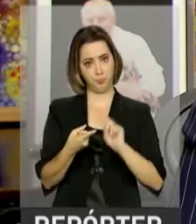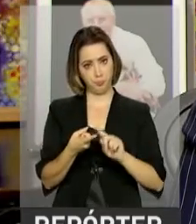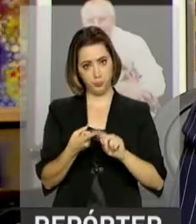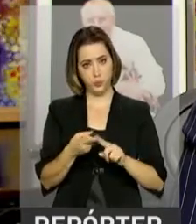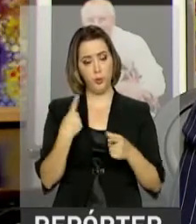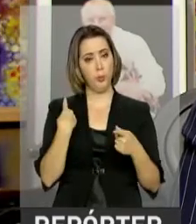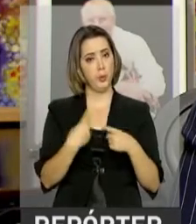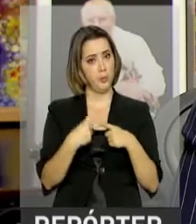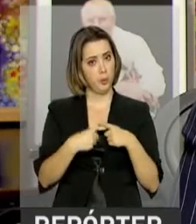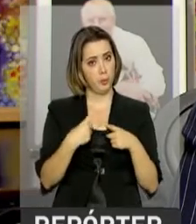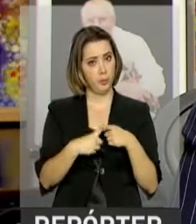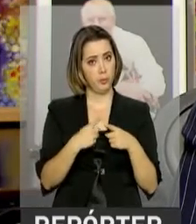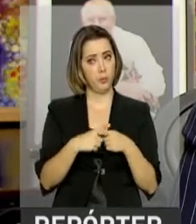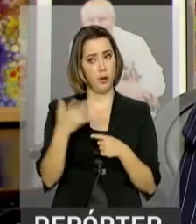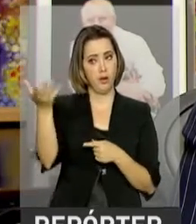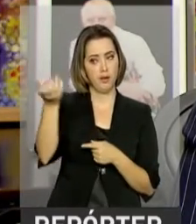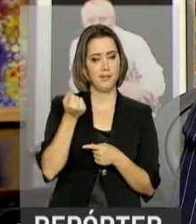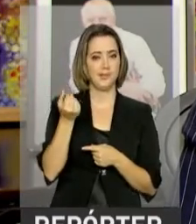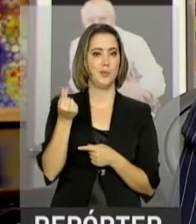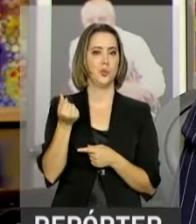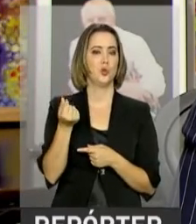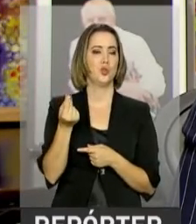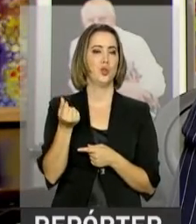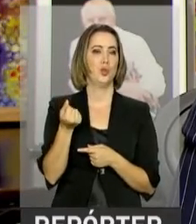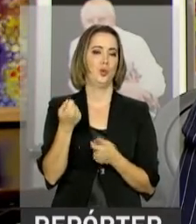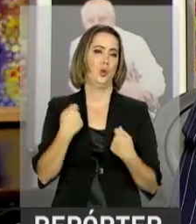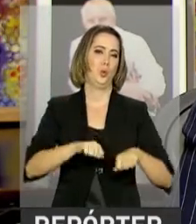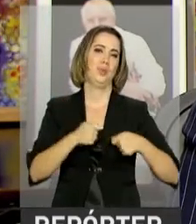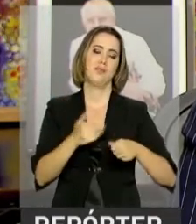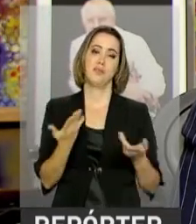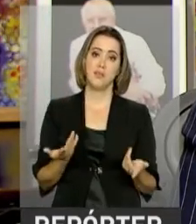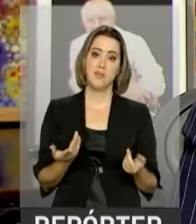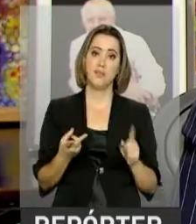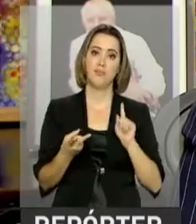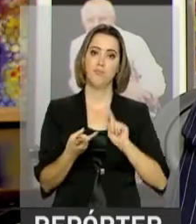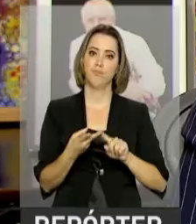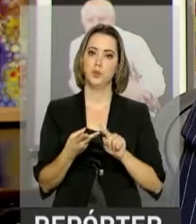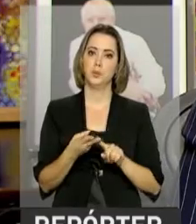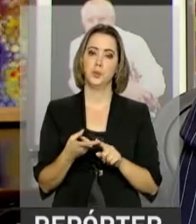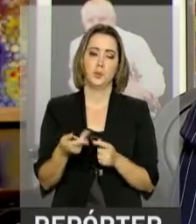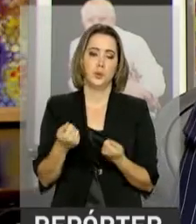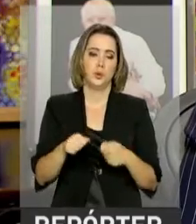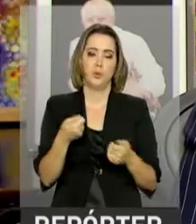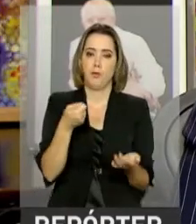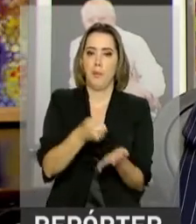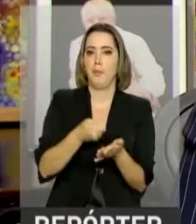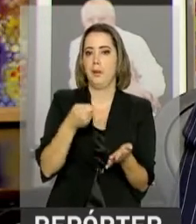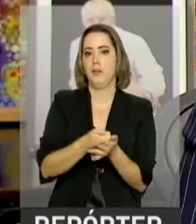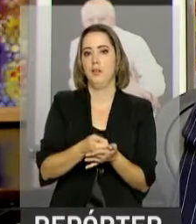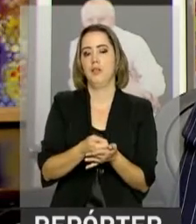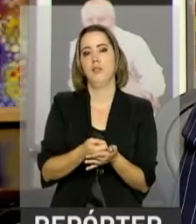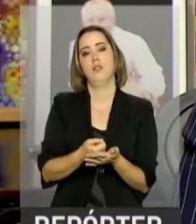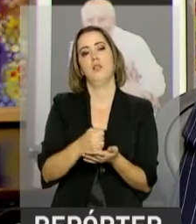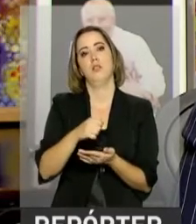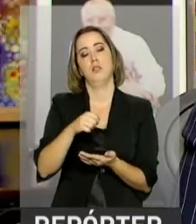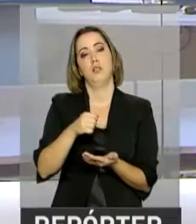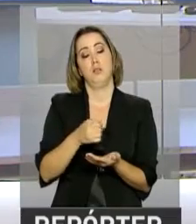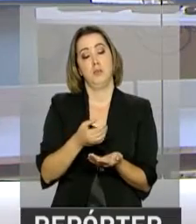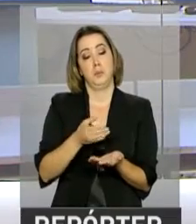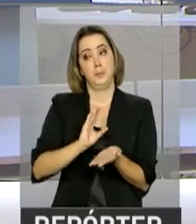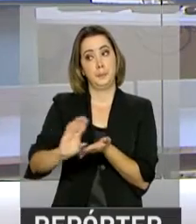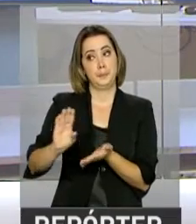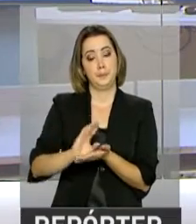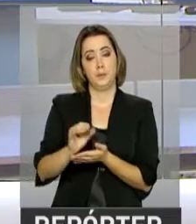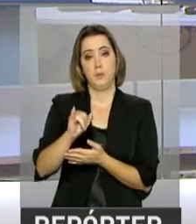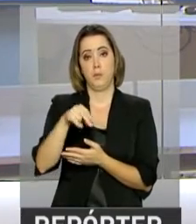por que recebe indevidamente e segundo porque deixa de contribuir no momento que está em benefícios